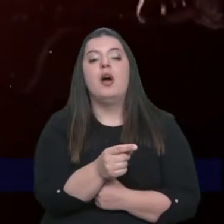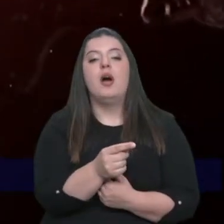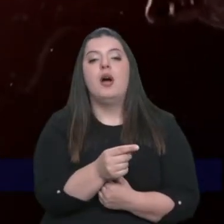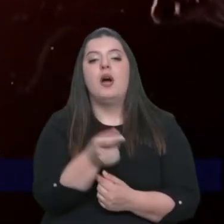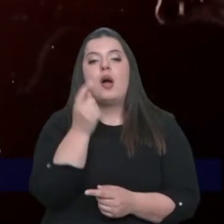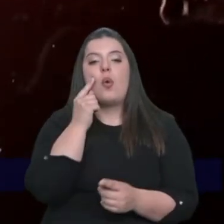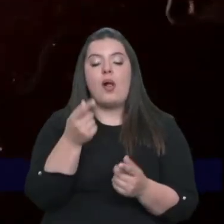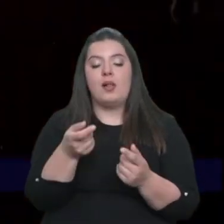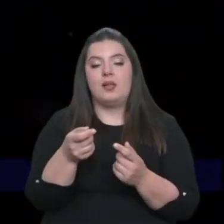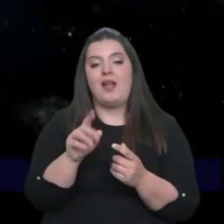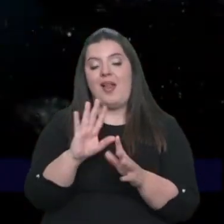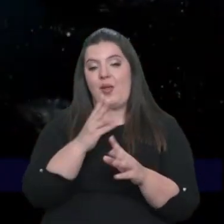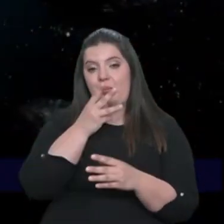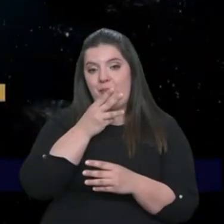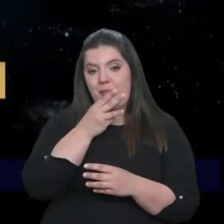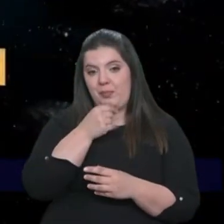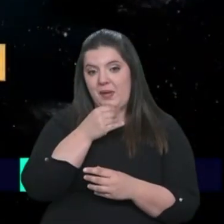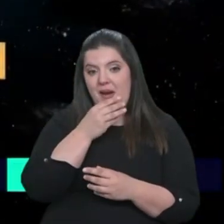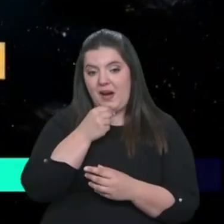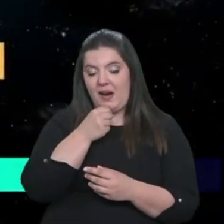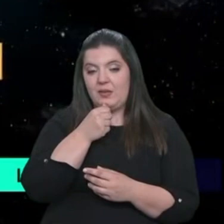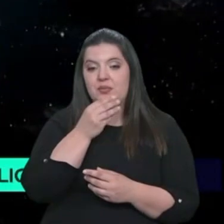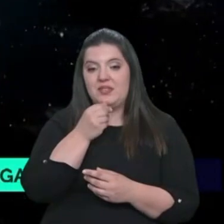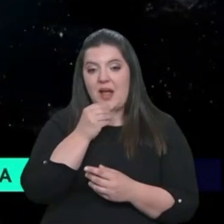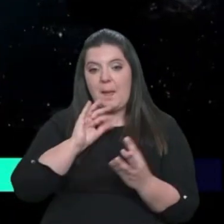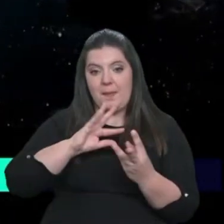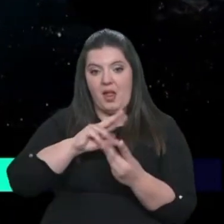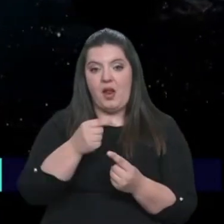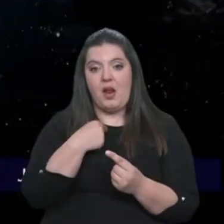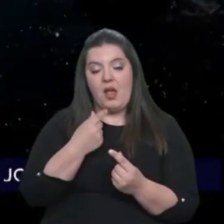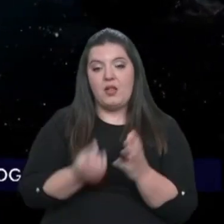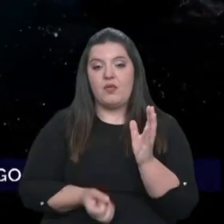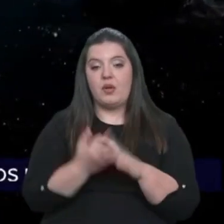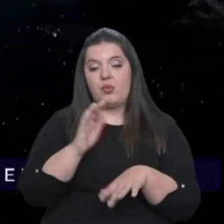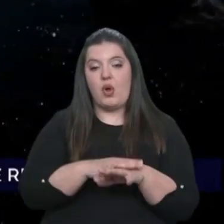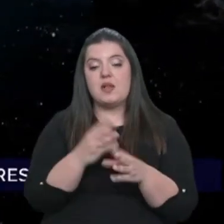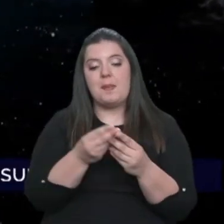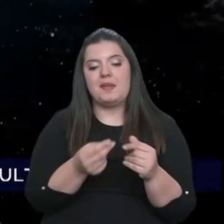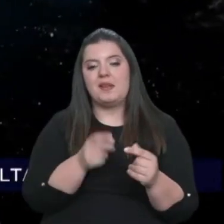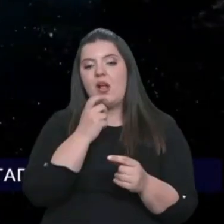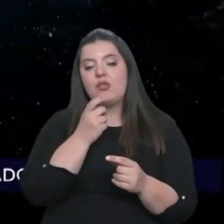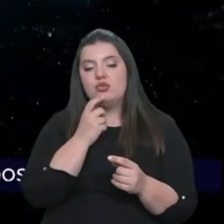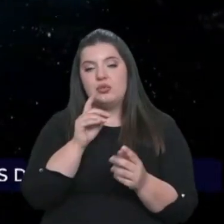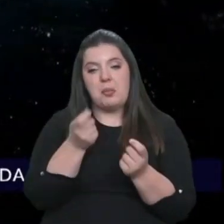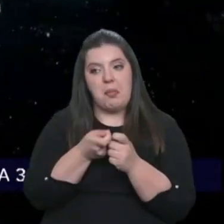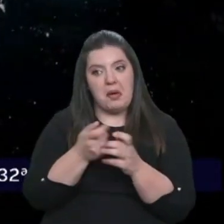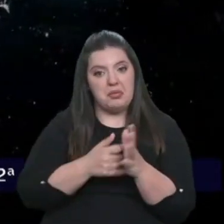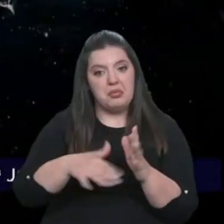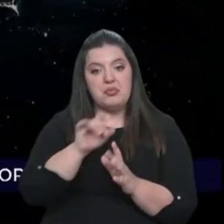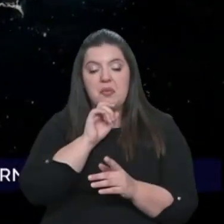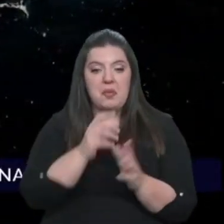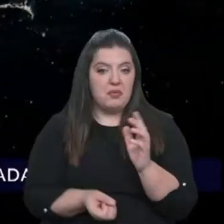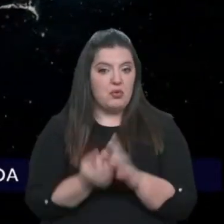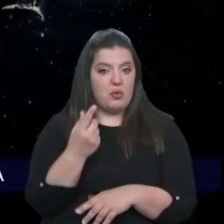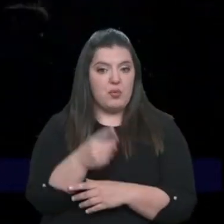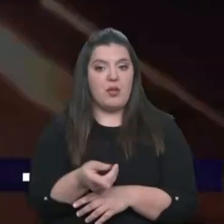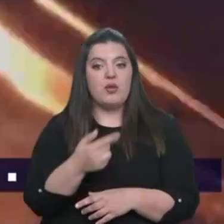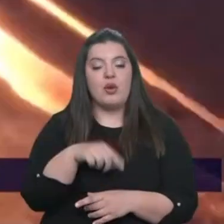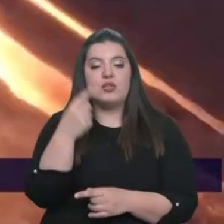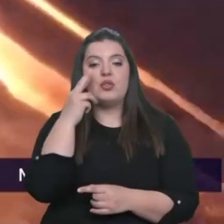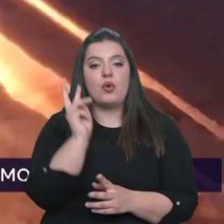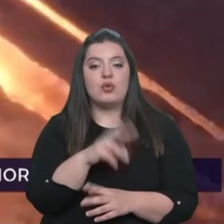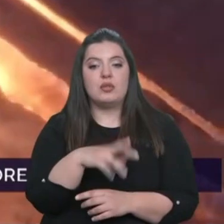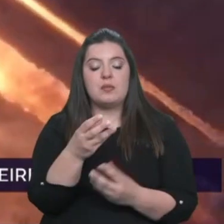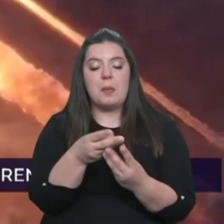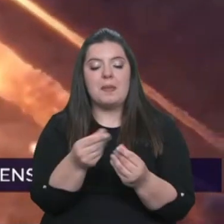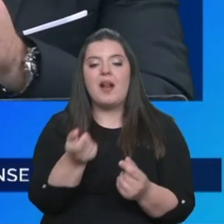órbita com a Terra. A Terra foi formada, se calhar, também à custa desse tipo de material rochoso que andava por aqui. Onde é que nós agora encontramos